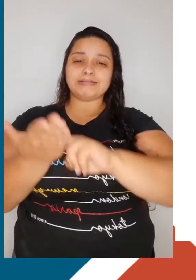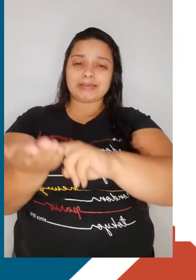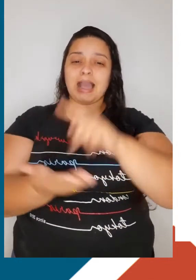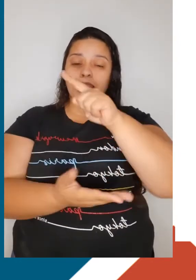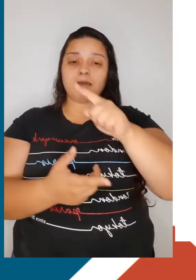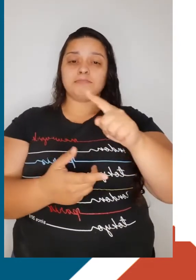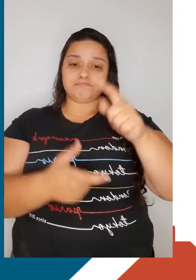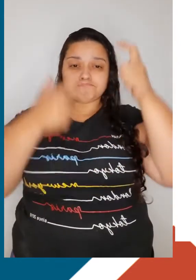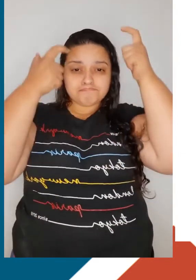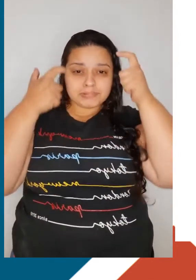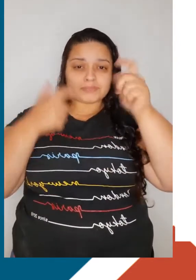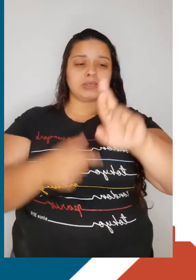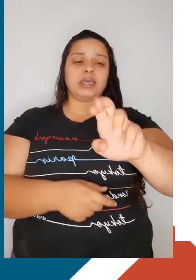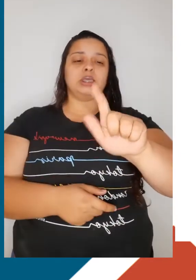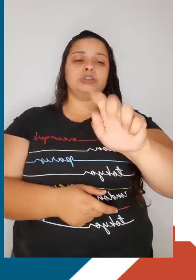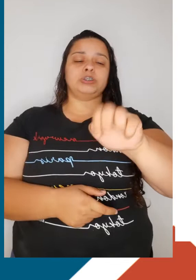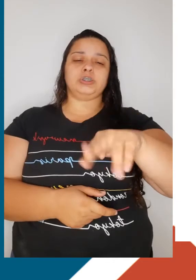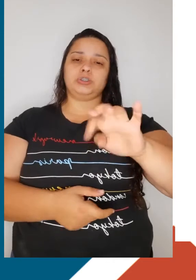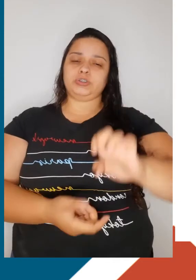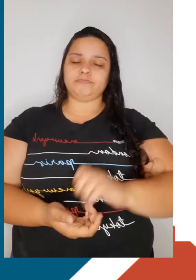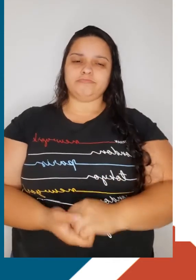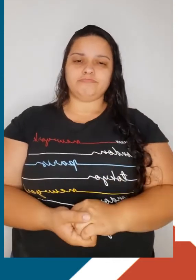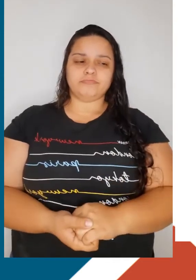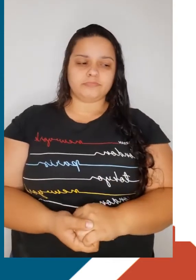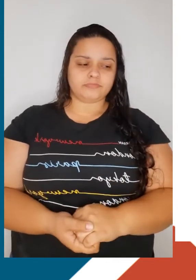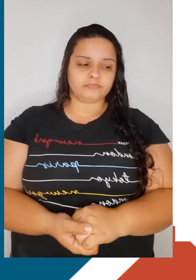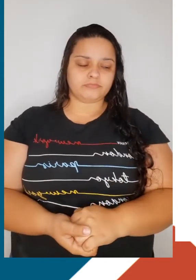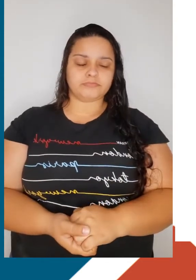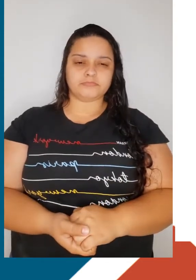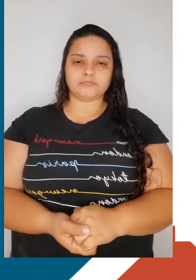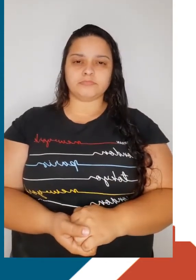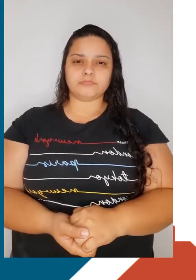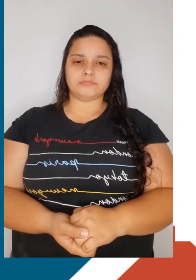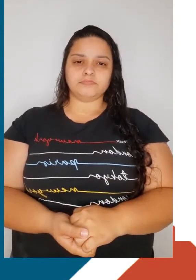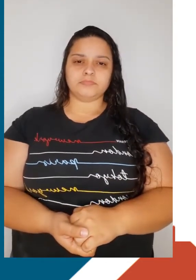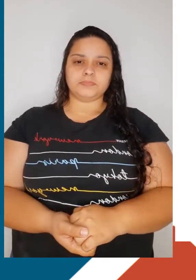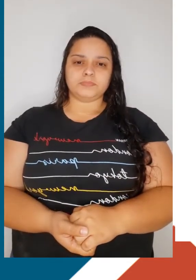rapidamente possível estas mensagens ao príncipe regente. Todos em forma!